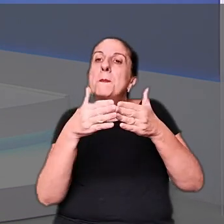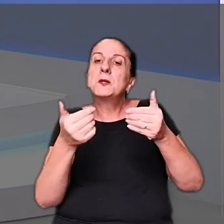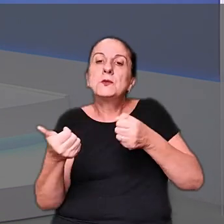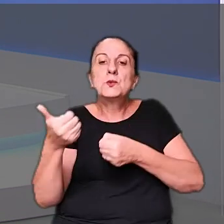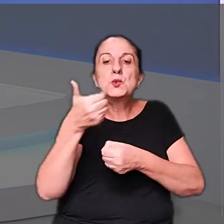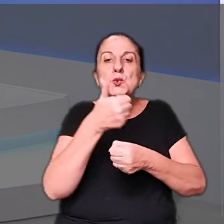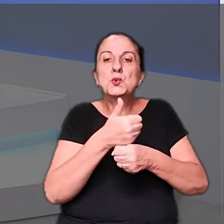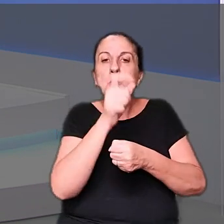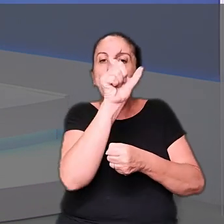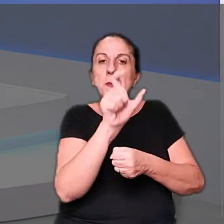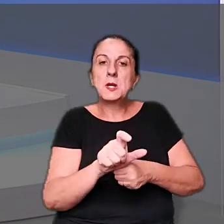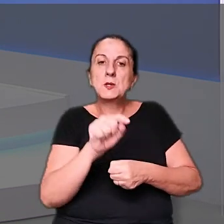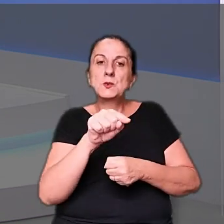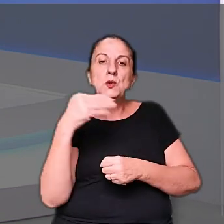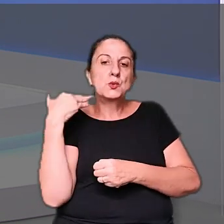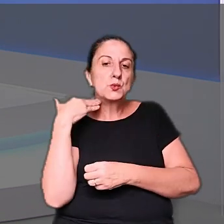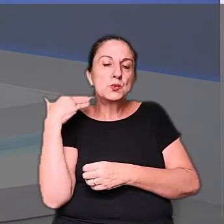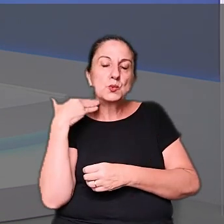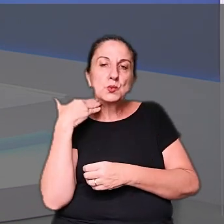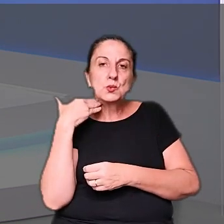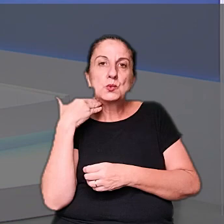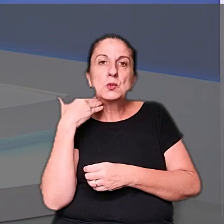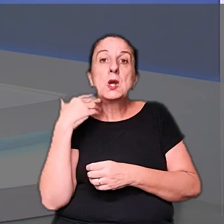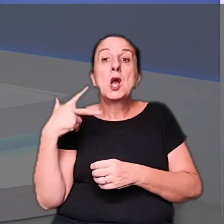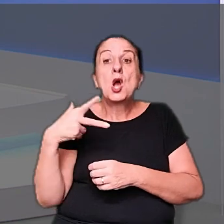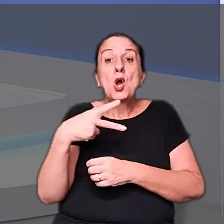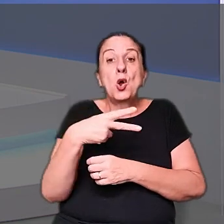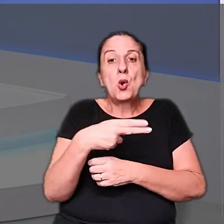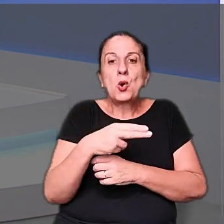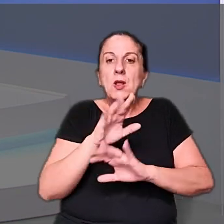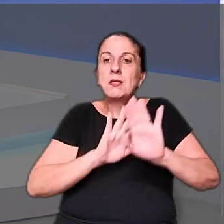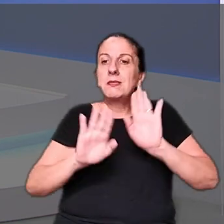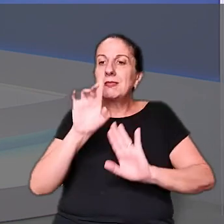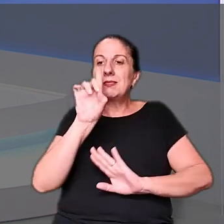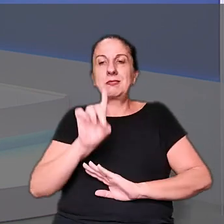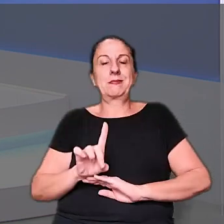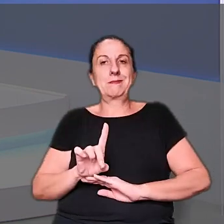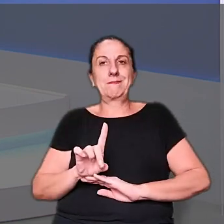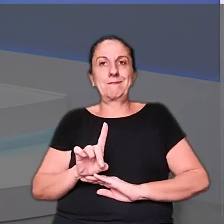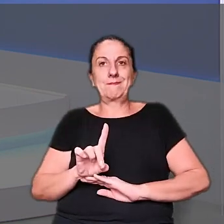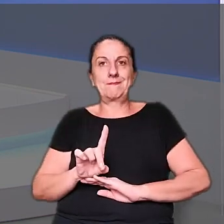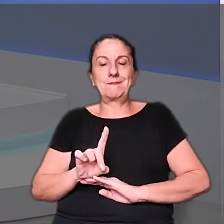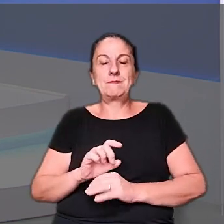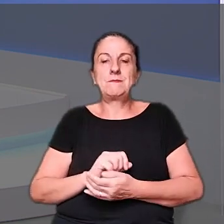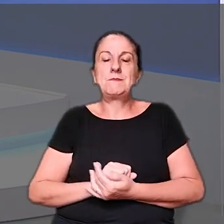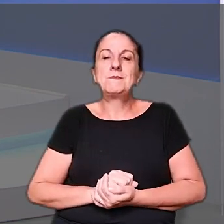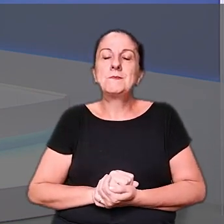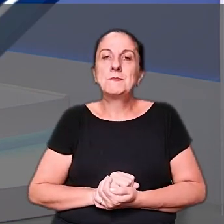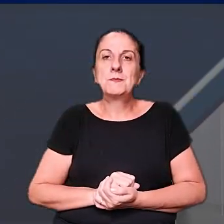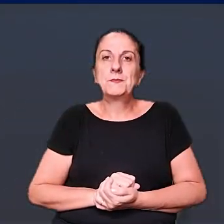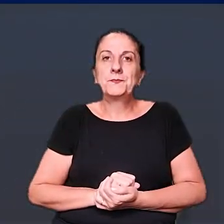que o indeferimento do pedido de substituição pelo juiz havia cerceado o direito de defesa da parte.